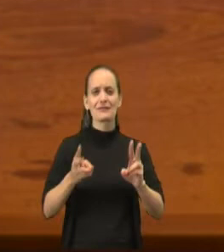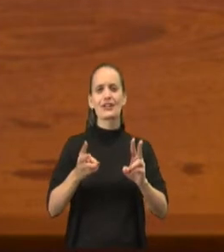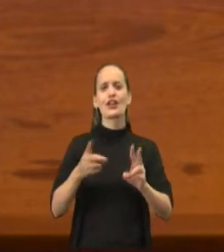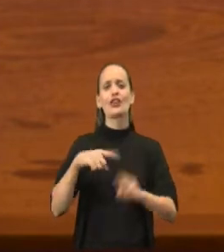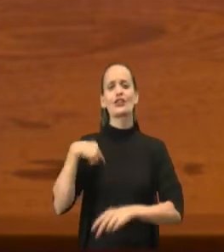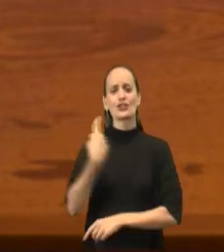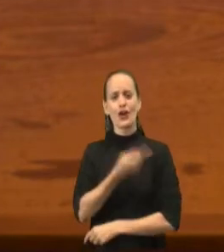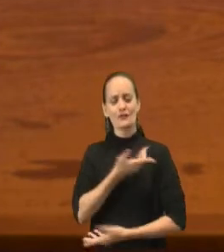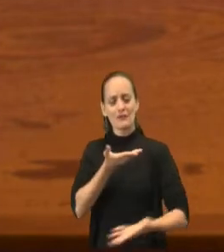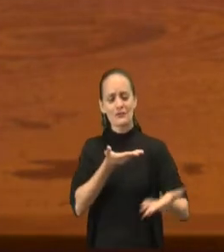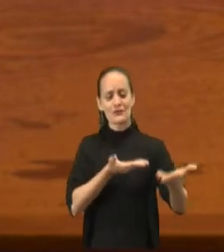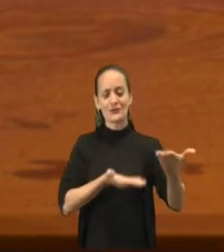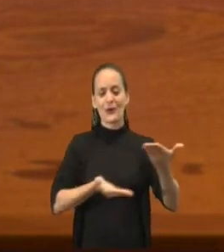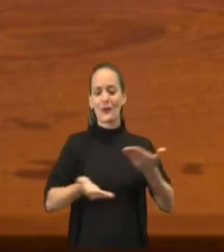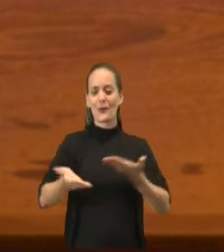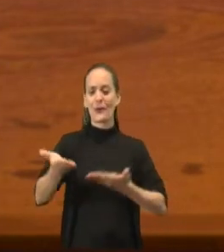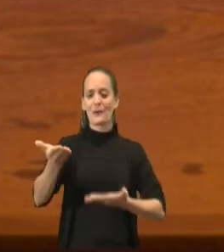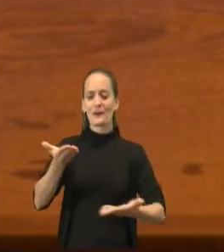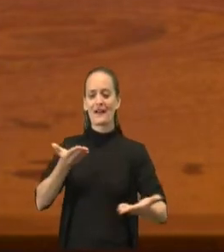vamos